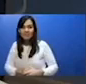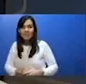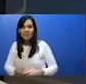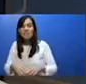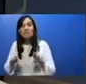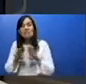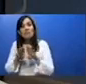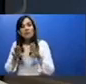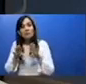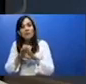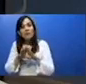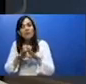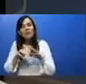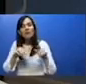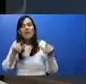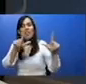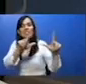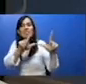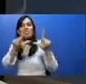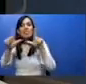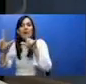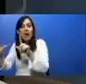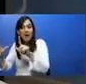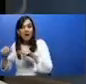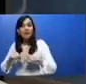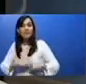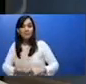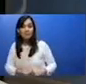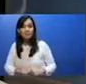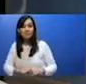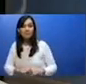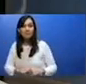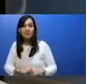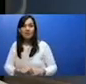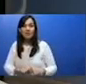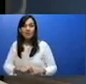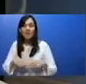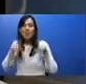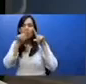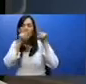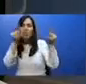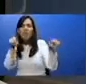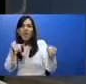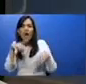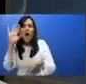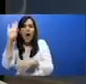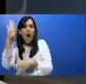cenários, geralmente em telas de madeira ou de tecido.